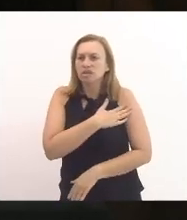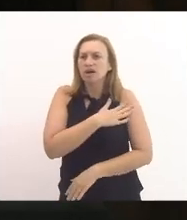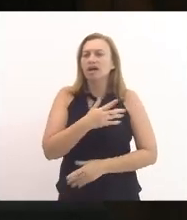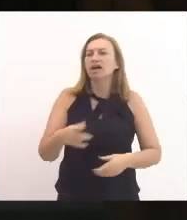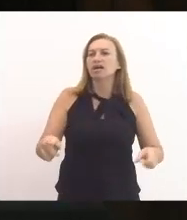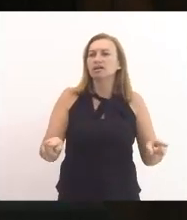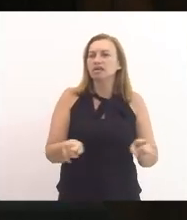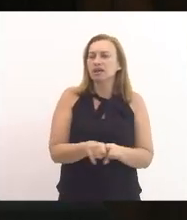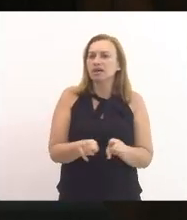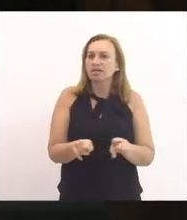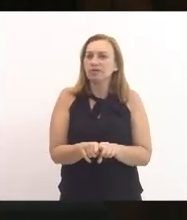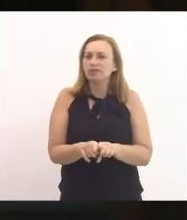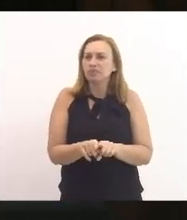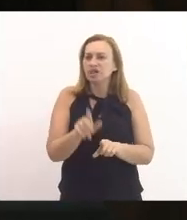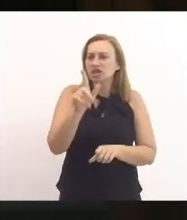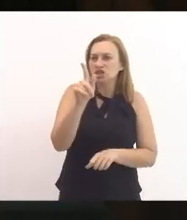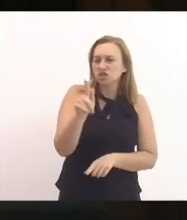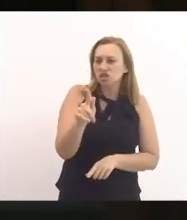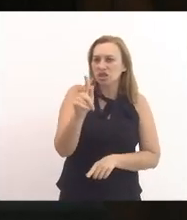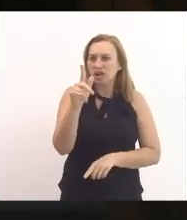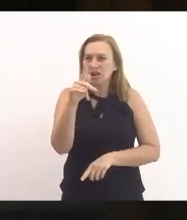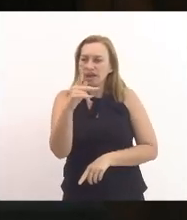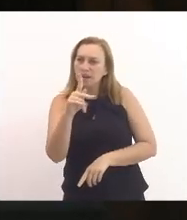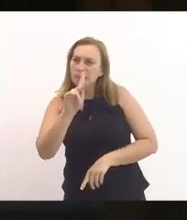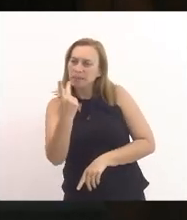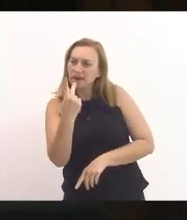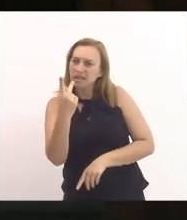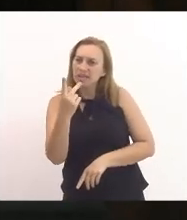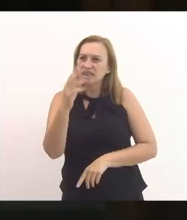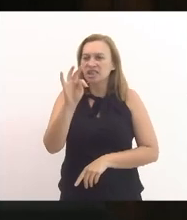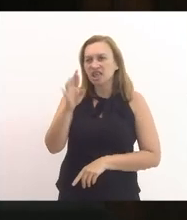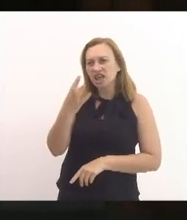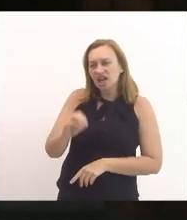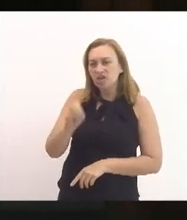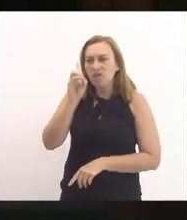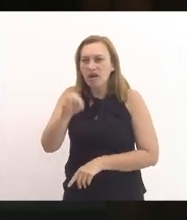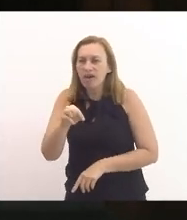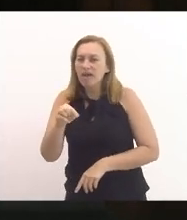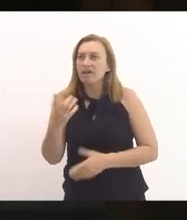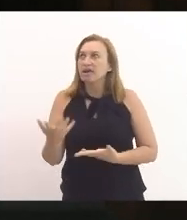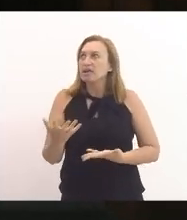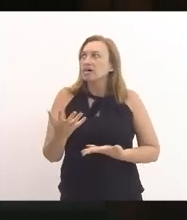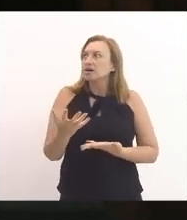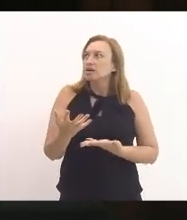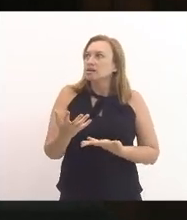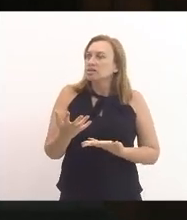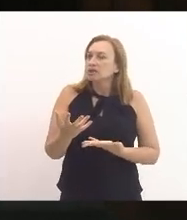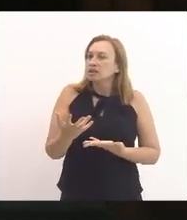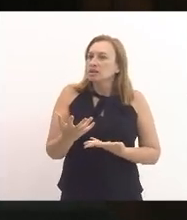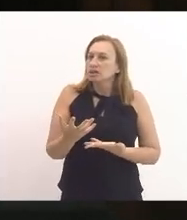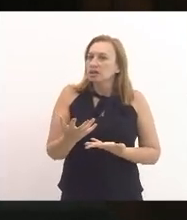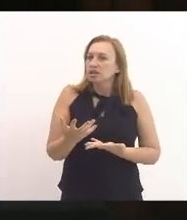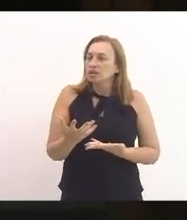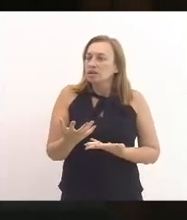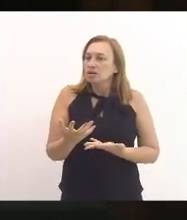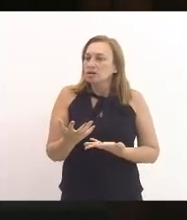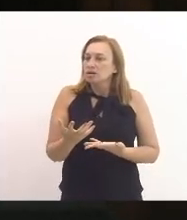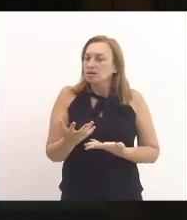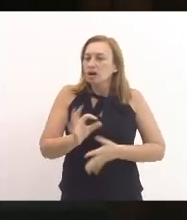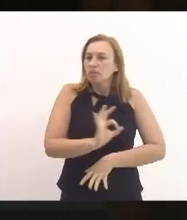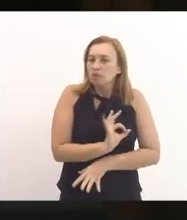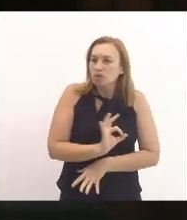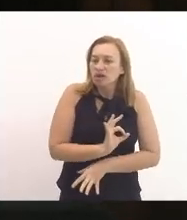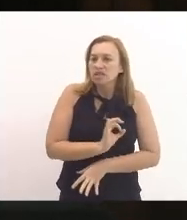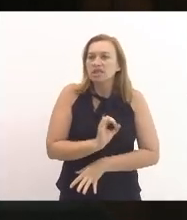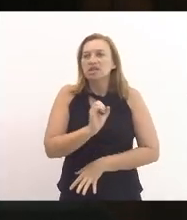previsão da chp em seguida sobre os triénios isso é algo que é torna tornaria né a